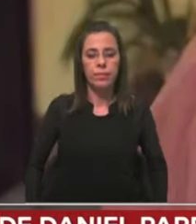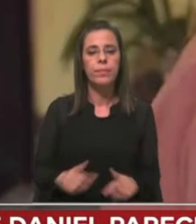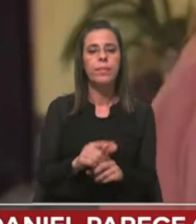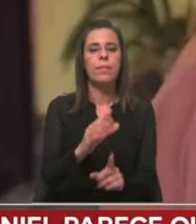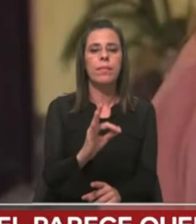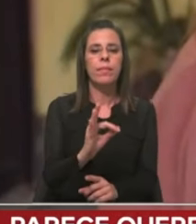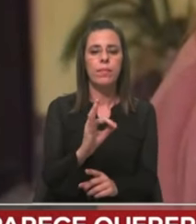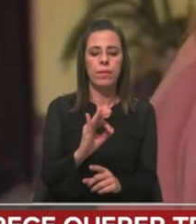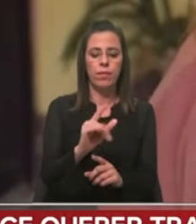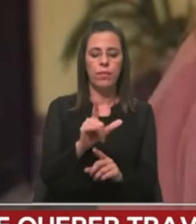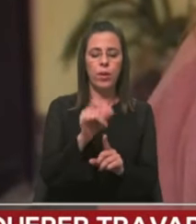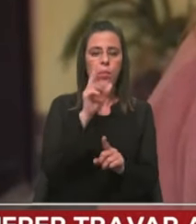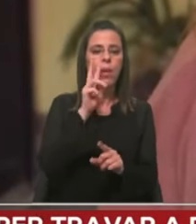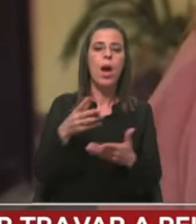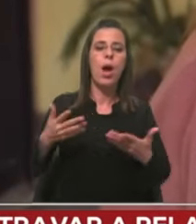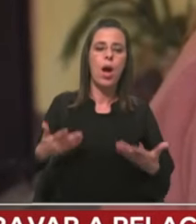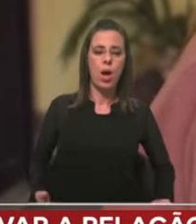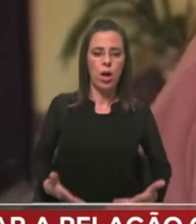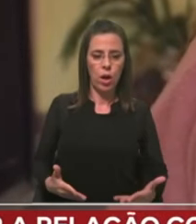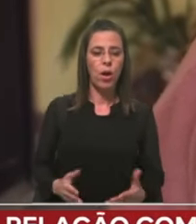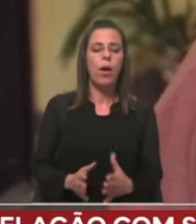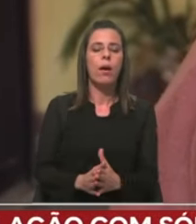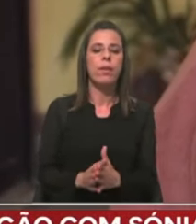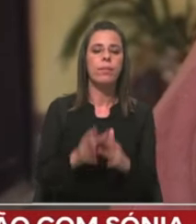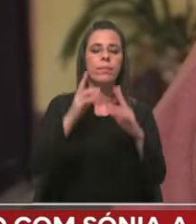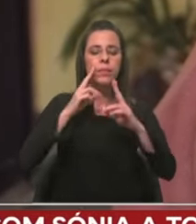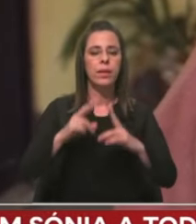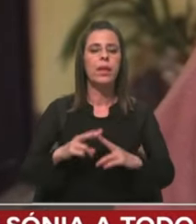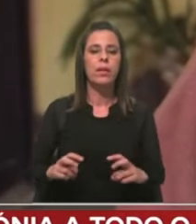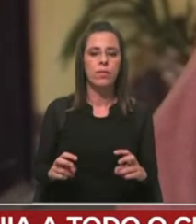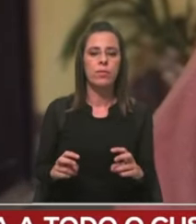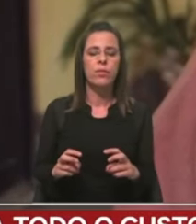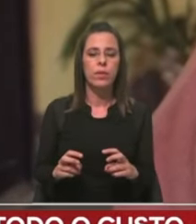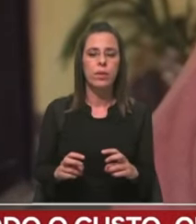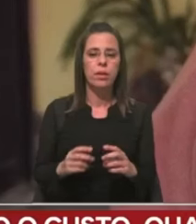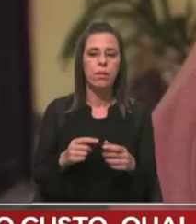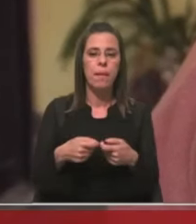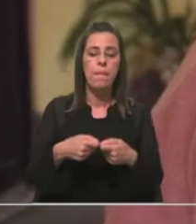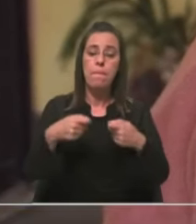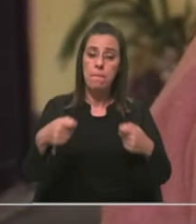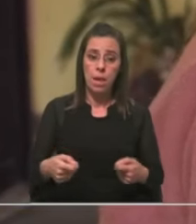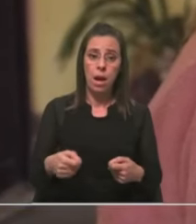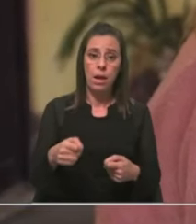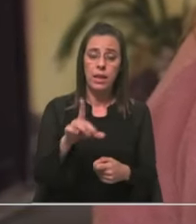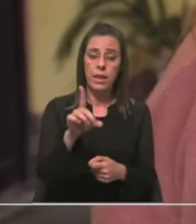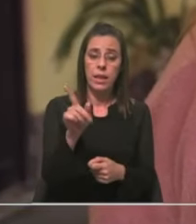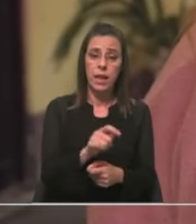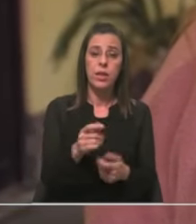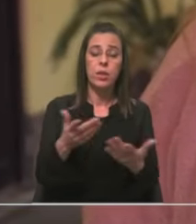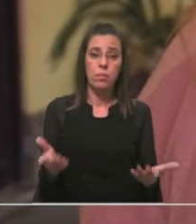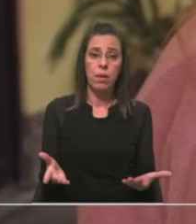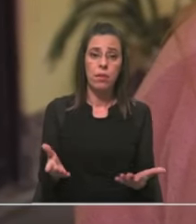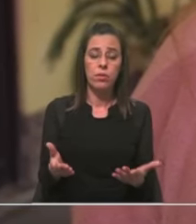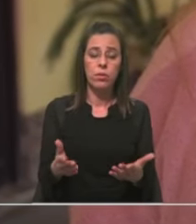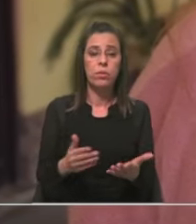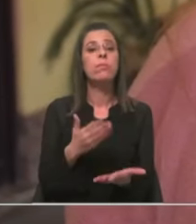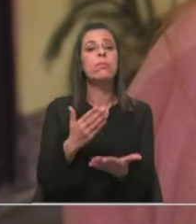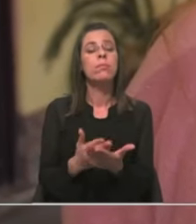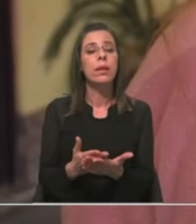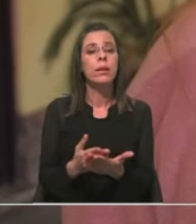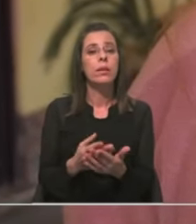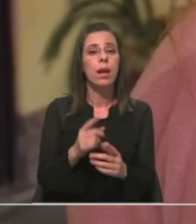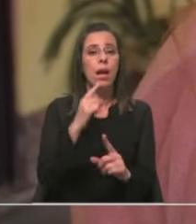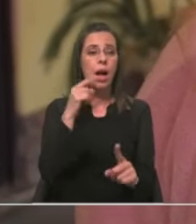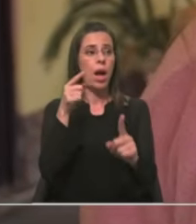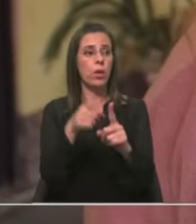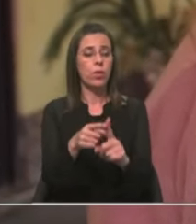Filena Como é que vê agora o facto de a investigação se prolongar por mais 6 meses até ser conhecida